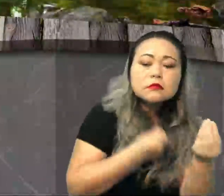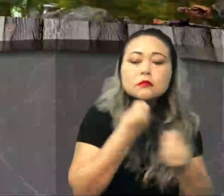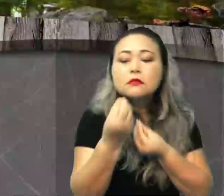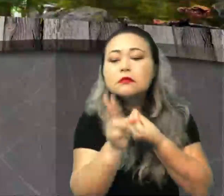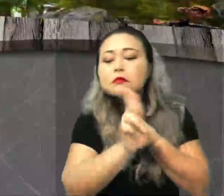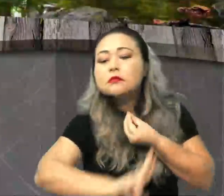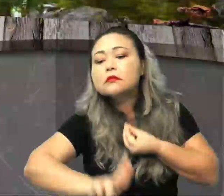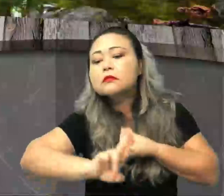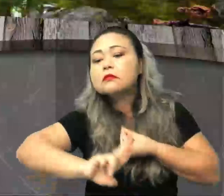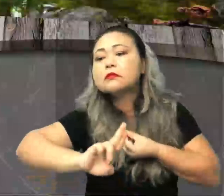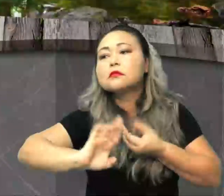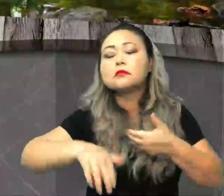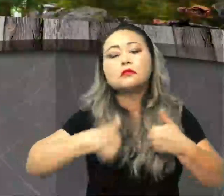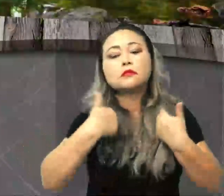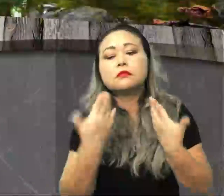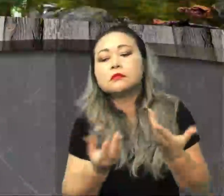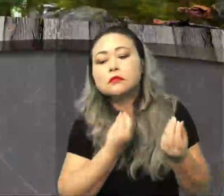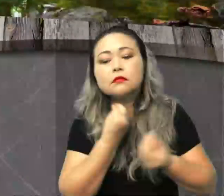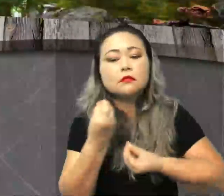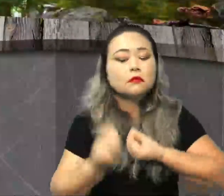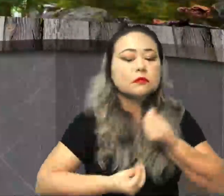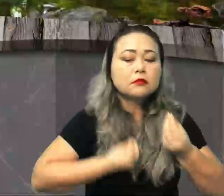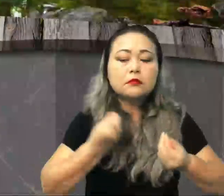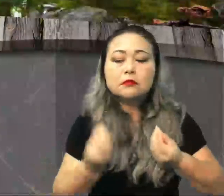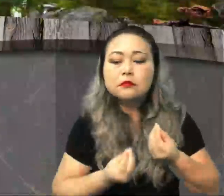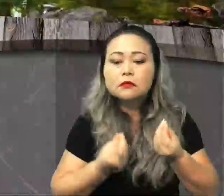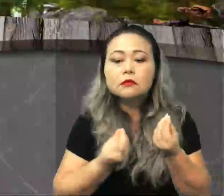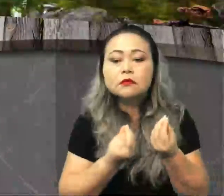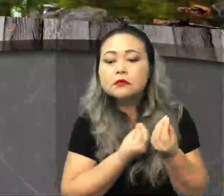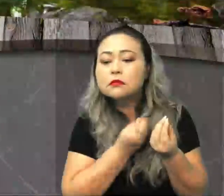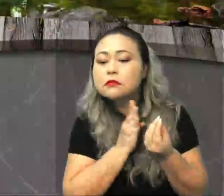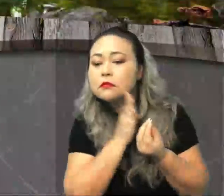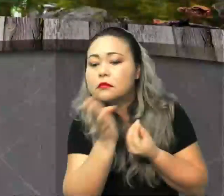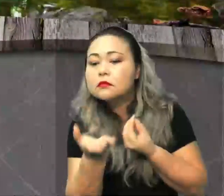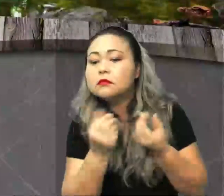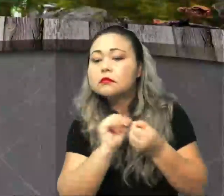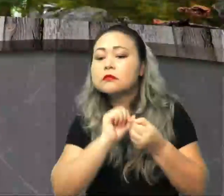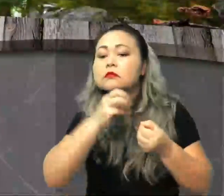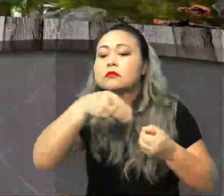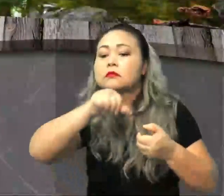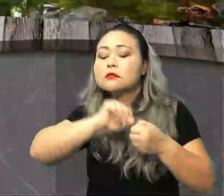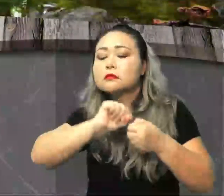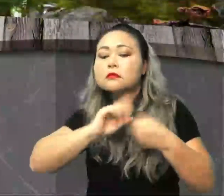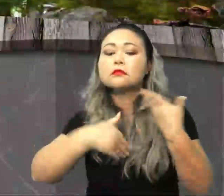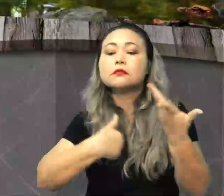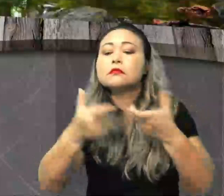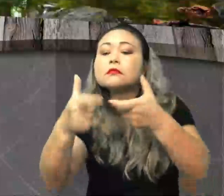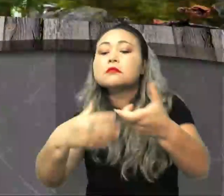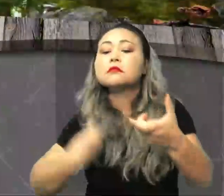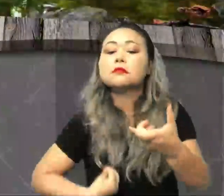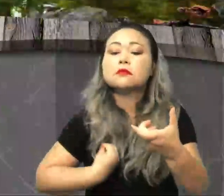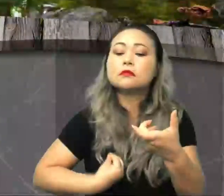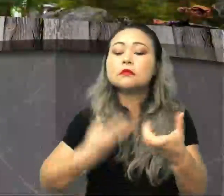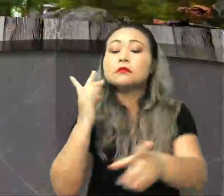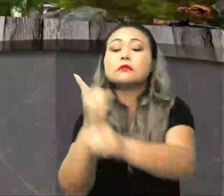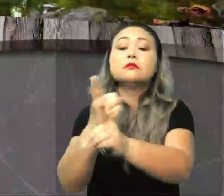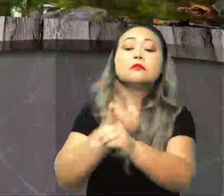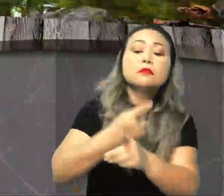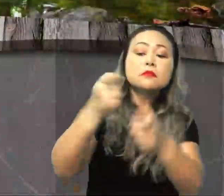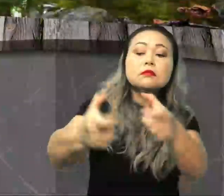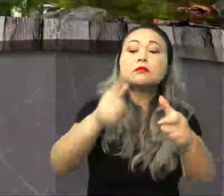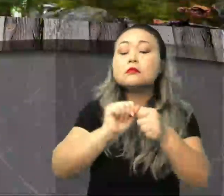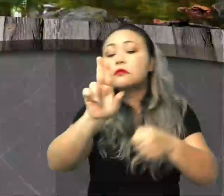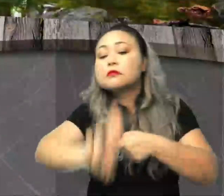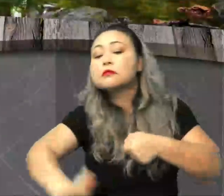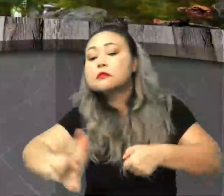eles utilizam a sua forma quais são as suas vias metabólicas, como eles vivem, onde eles estão, onde a gente pode encontrá-los, qual é a